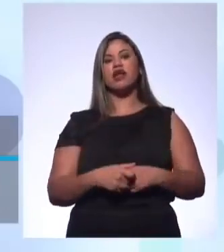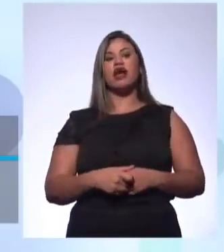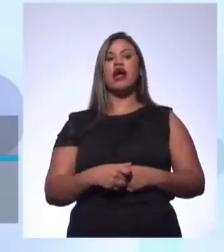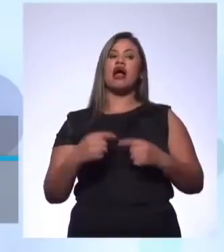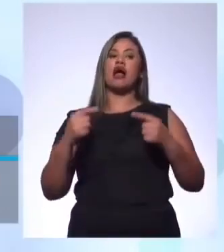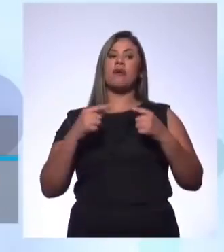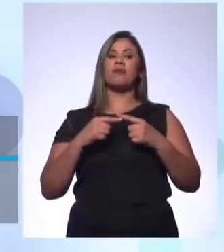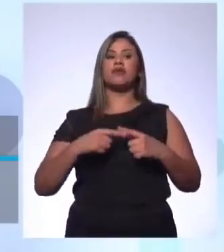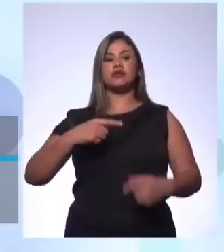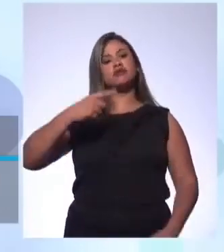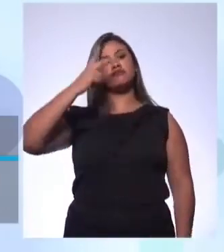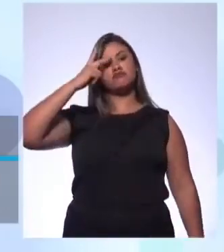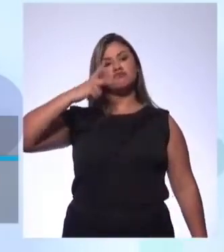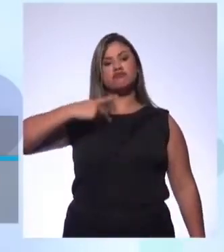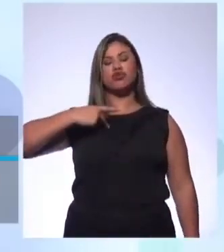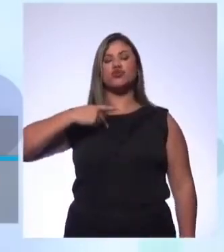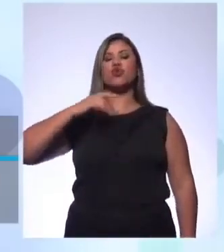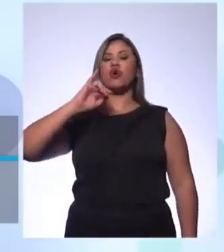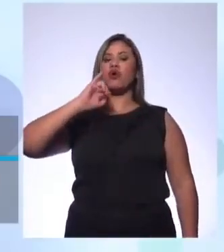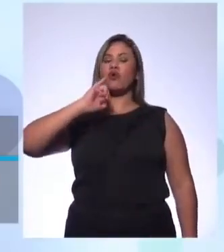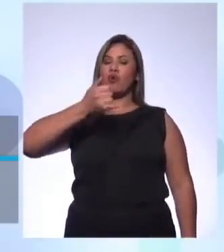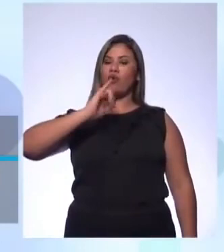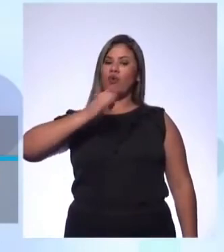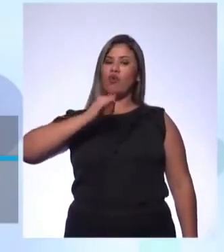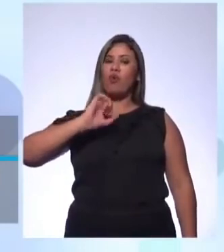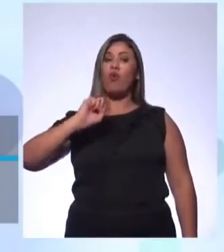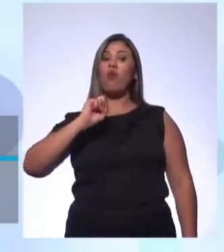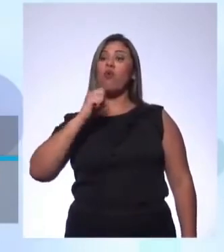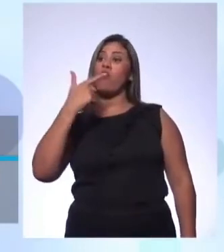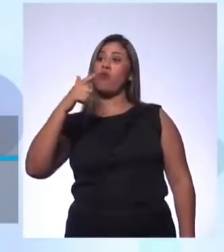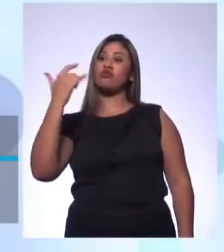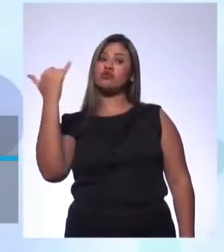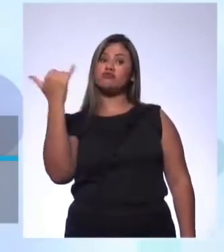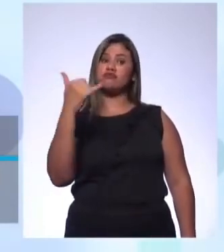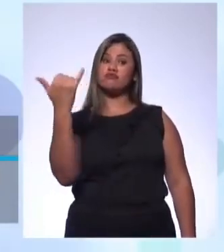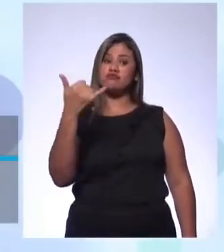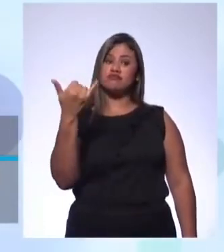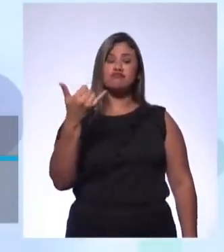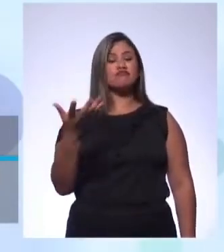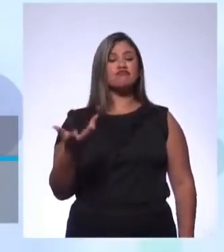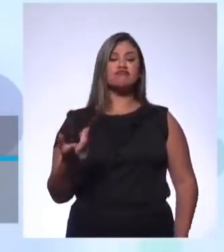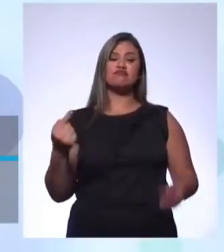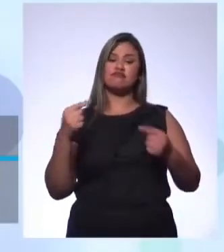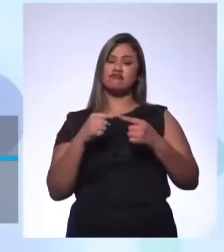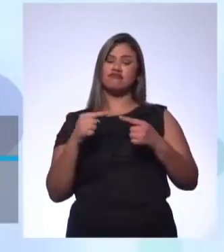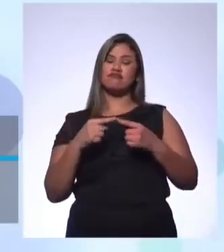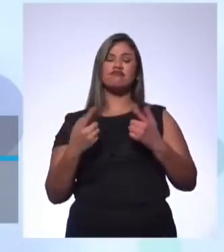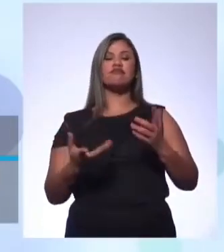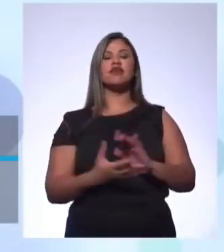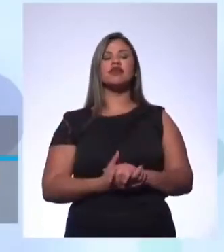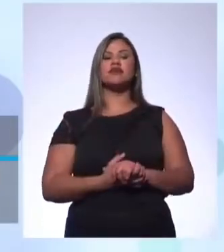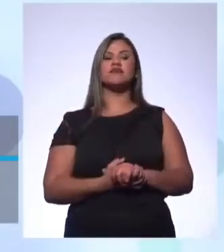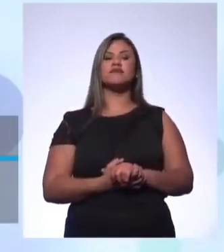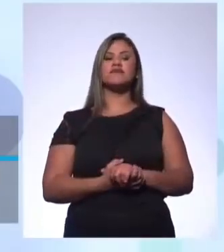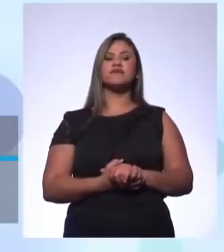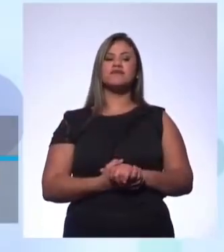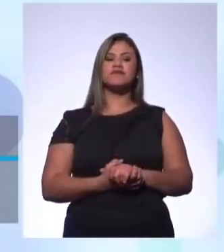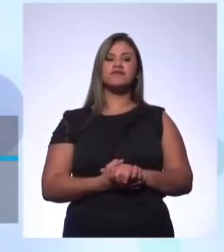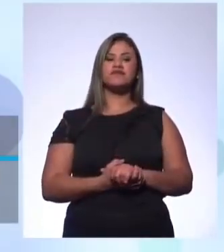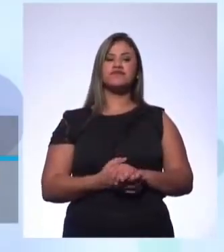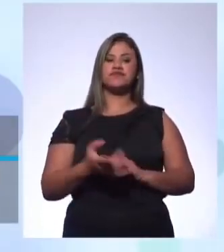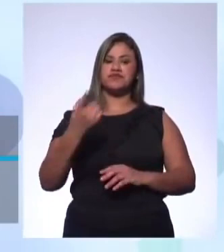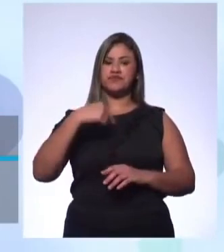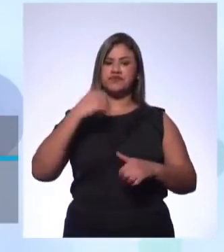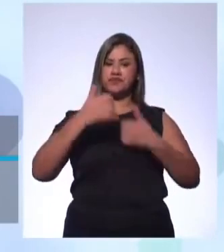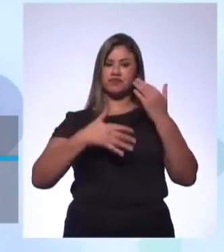primeira pessoa falando a história, pode contar a história dele mesmo, pode contar a história de alguém em terceira pessoa, então tem tudo isso. Nós vamos falar um pouquinho sobre isso ao